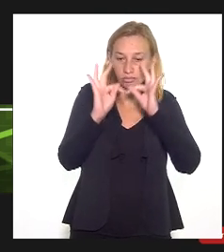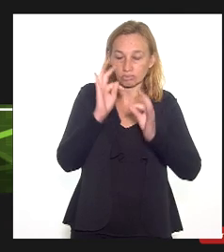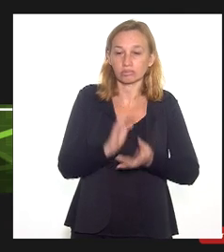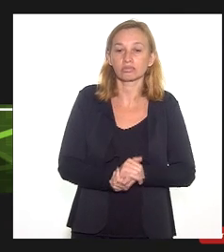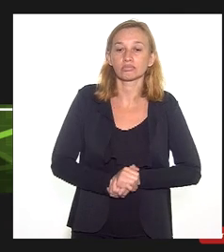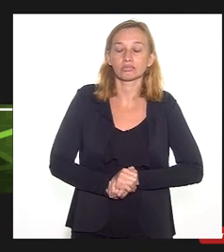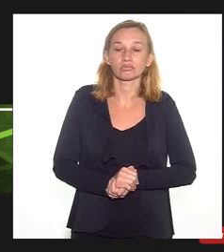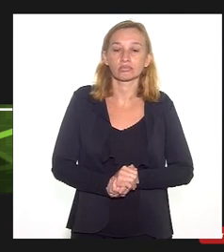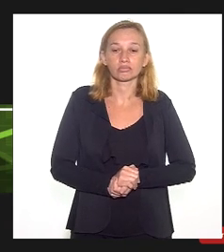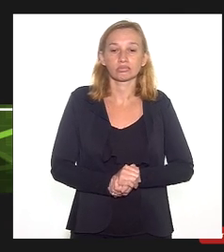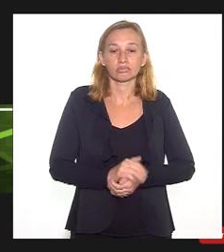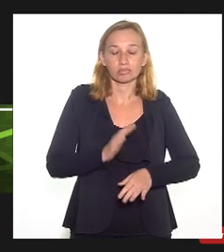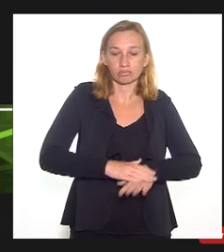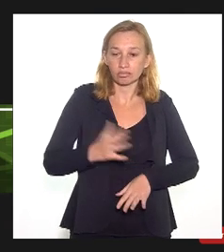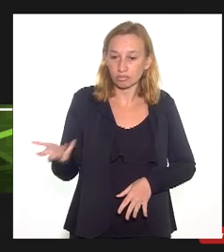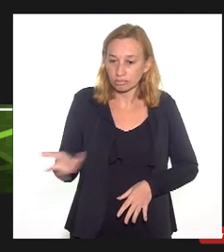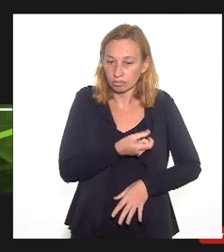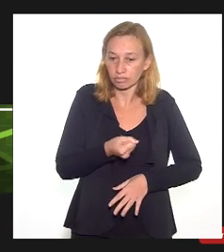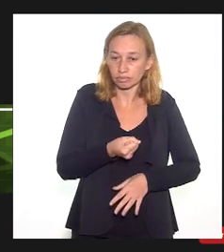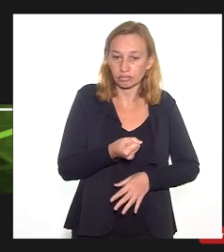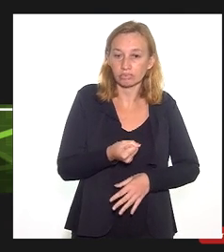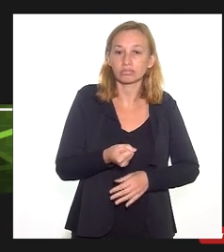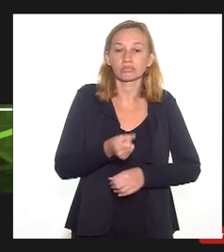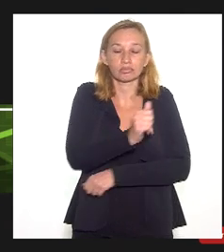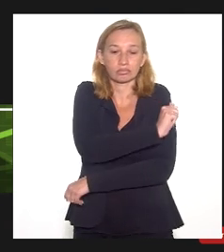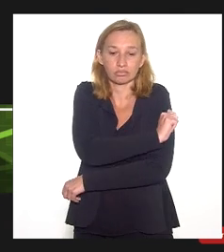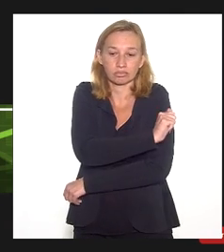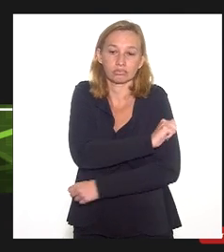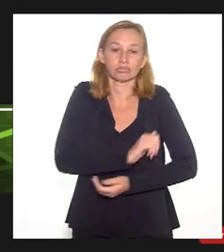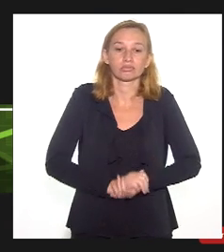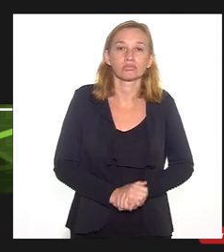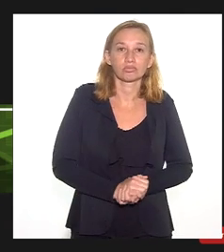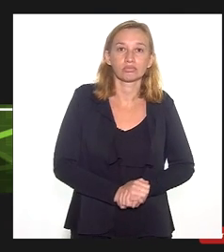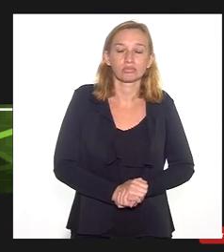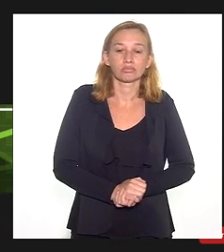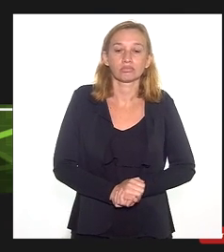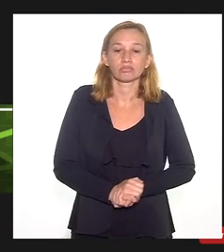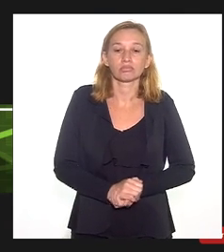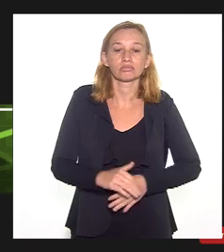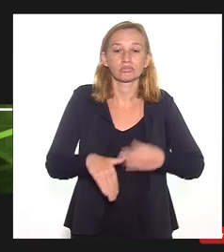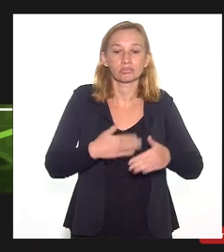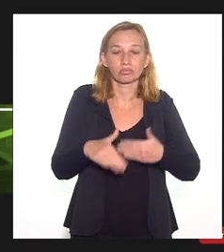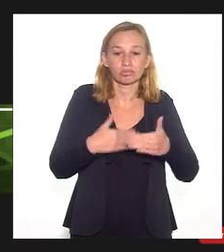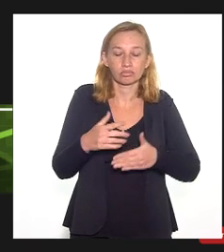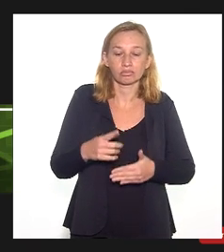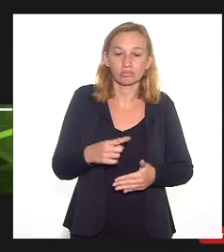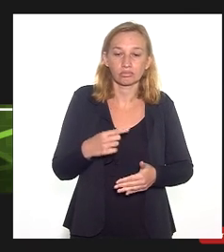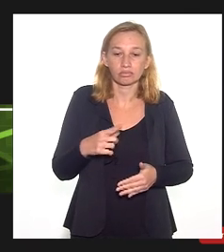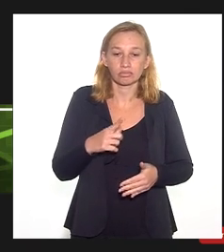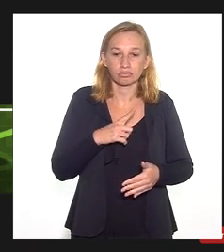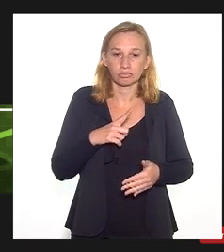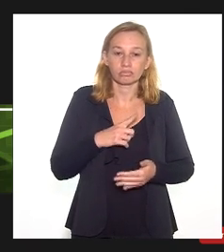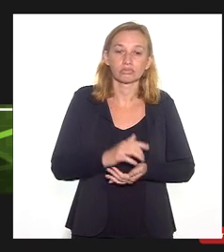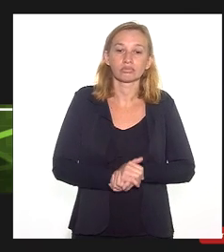fazendo com que haja mais agilidade também para os estudantes todo o processo que nós passamos da